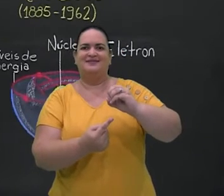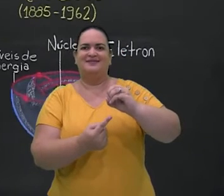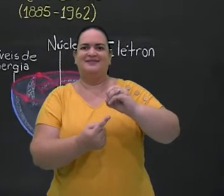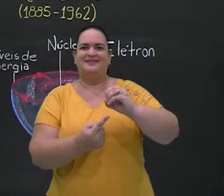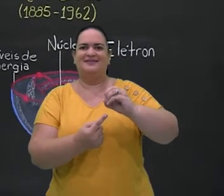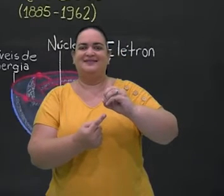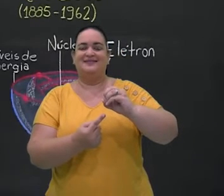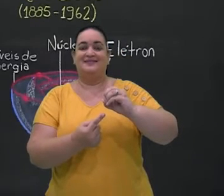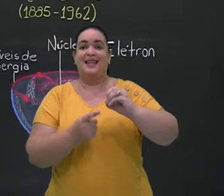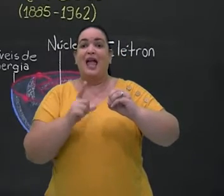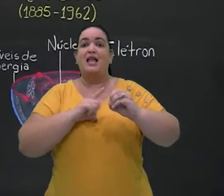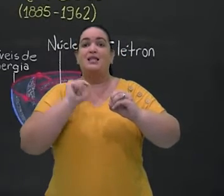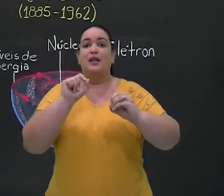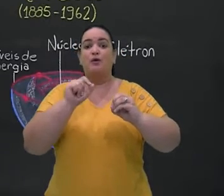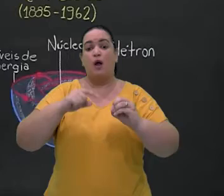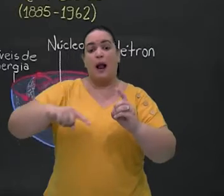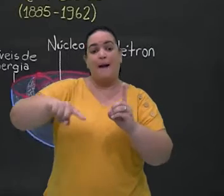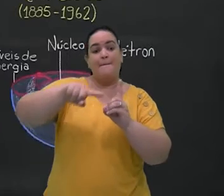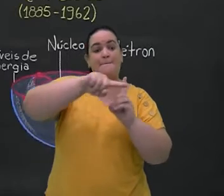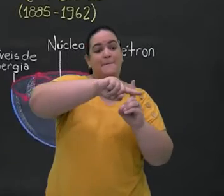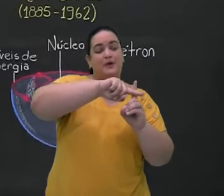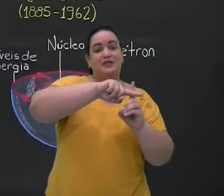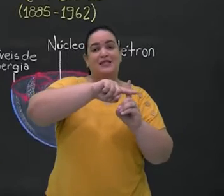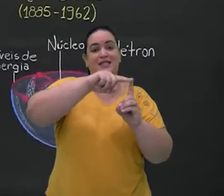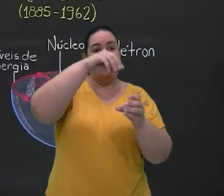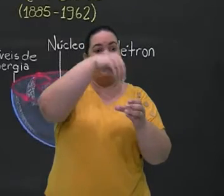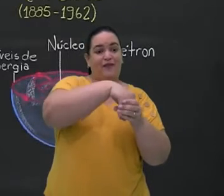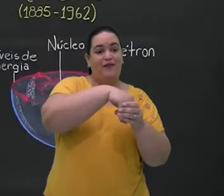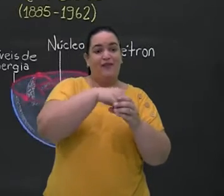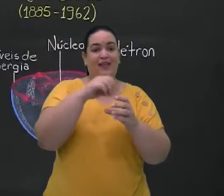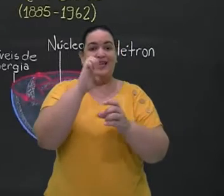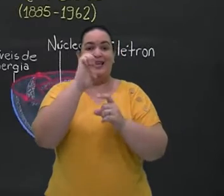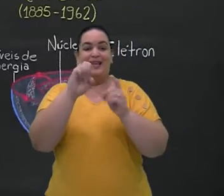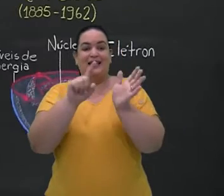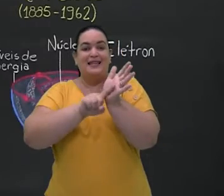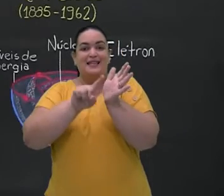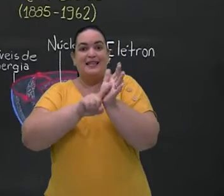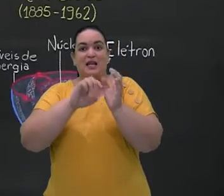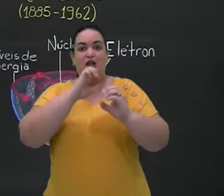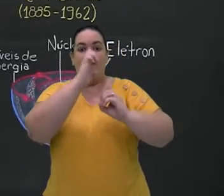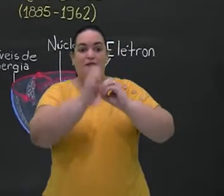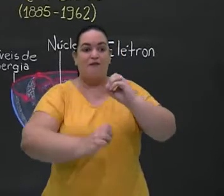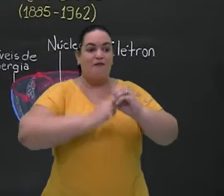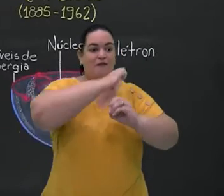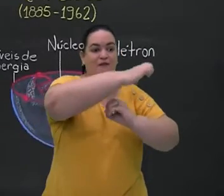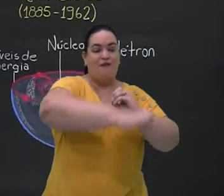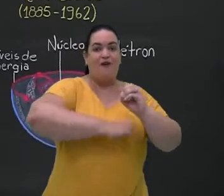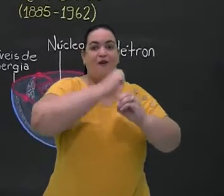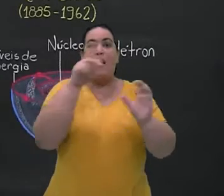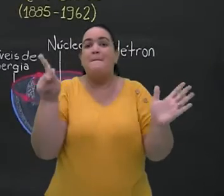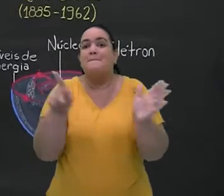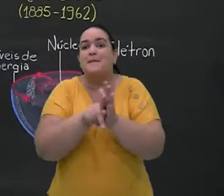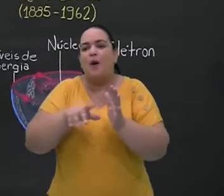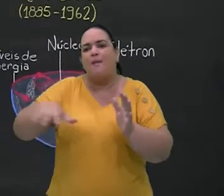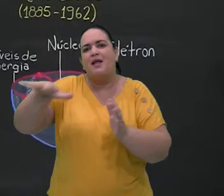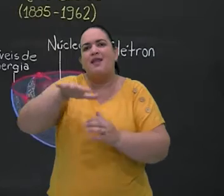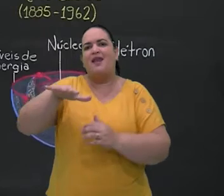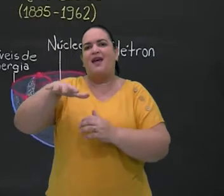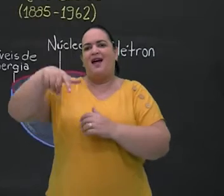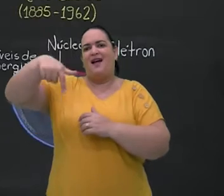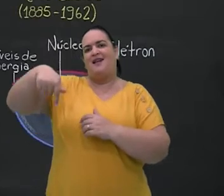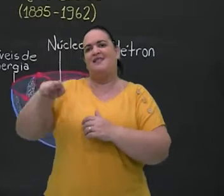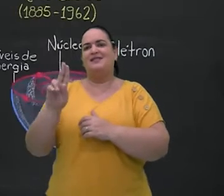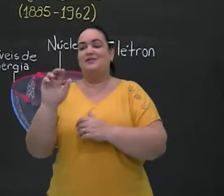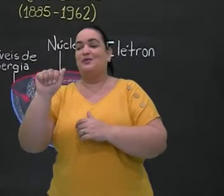o núcleo positivo, apresentavam energia. Então eu estou trabalhando aqui com a ideia da energia quantizada.